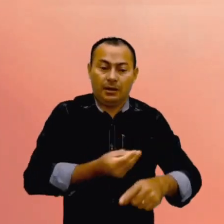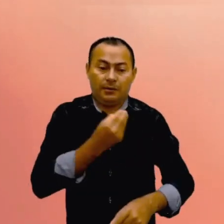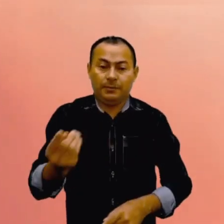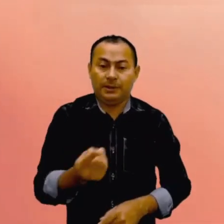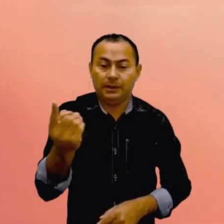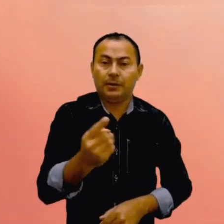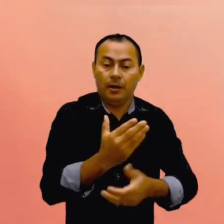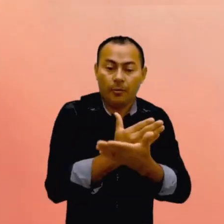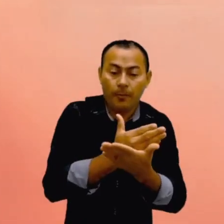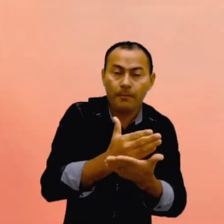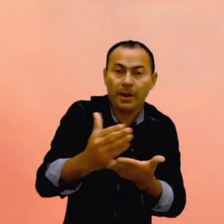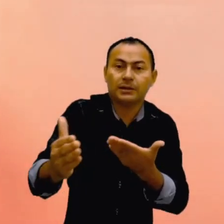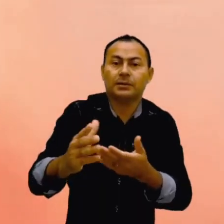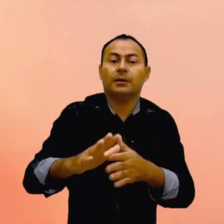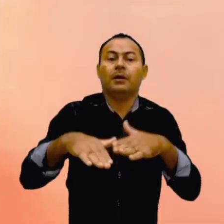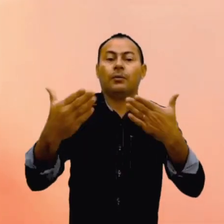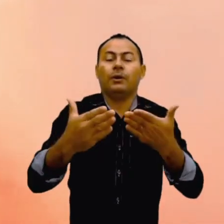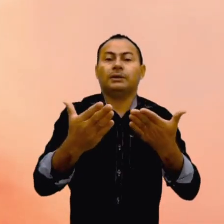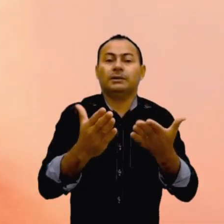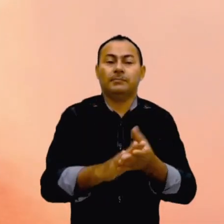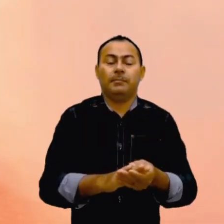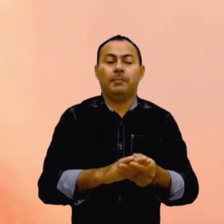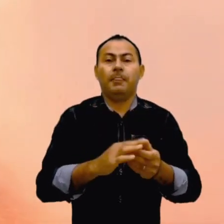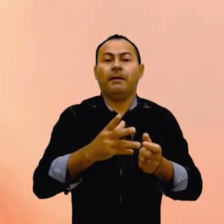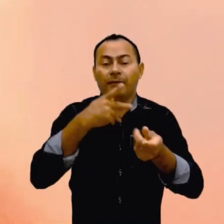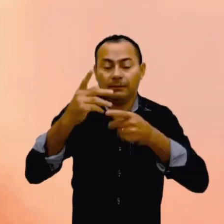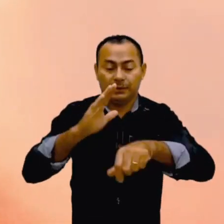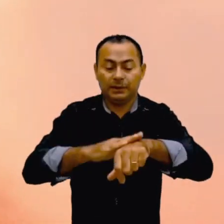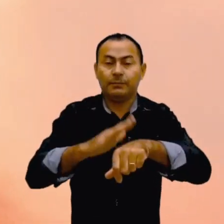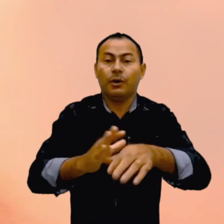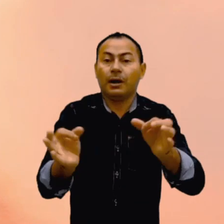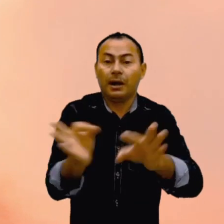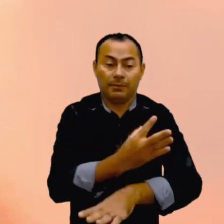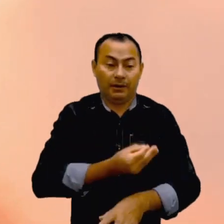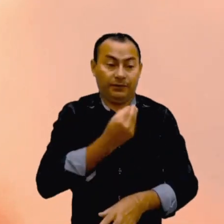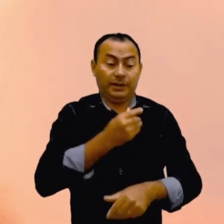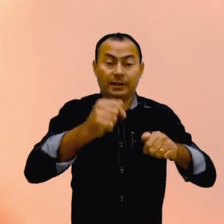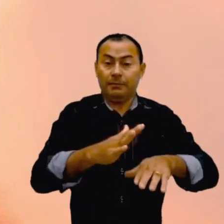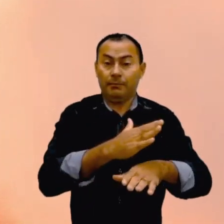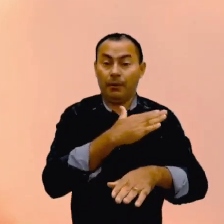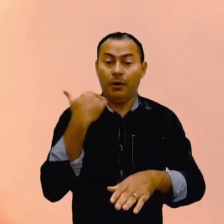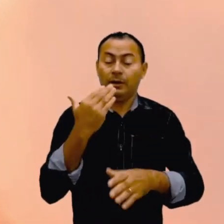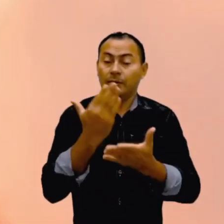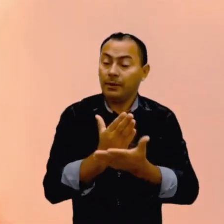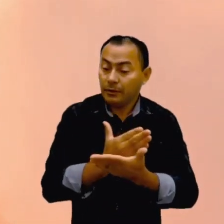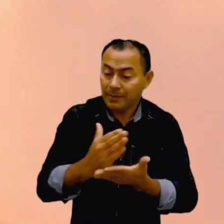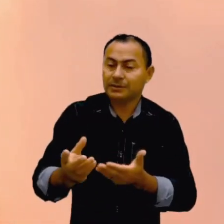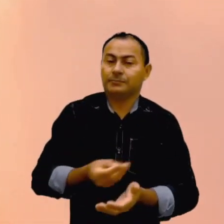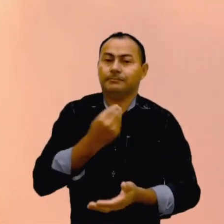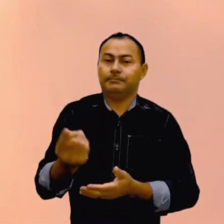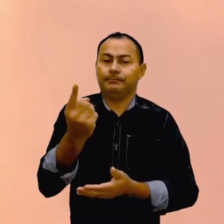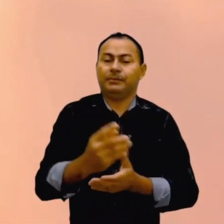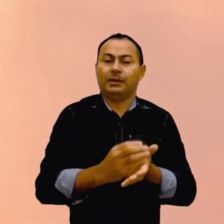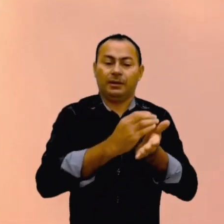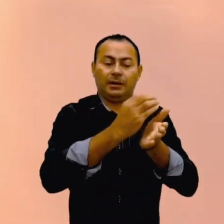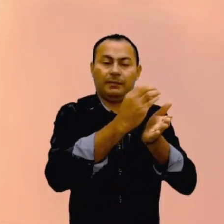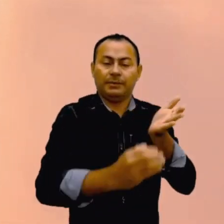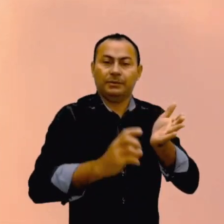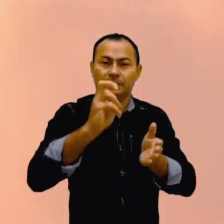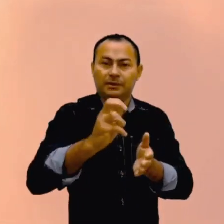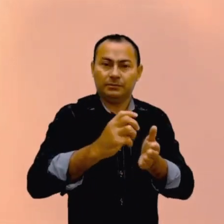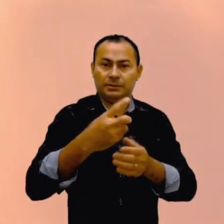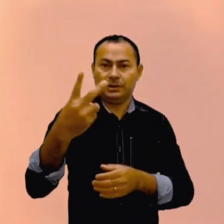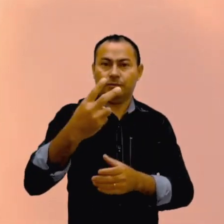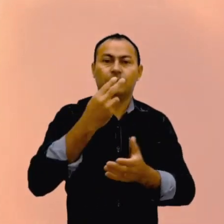dimensão eterna começa quando essa dimensão que chamamos tempo se acaba. Nos capítulos 4 e 5 de 2